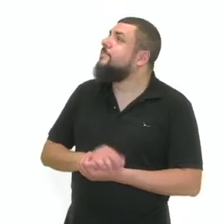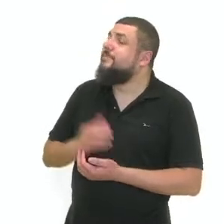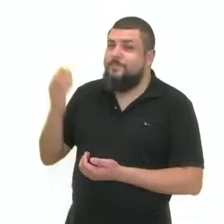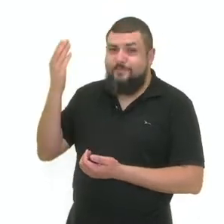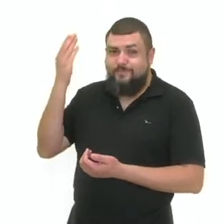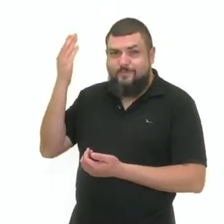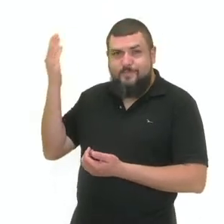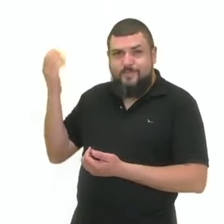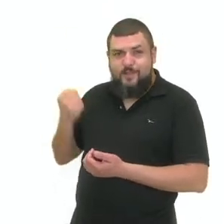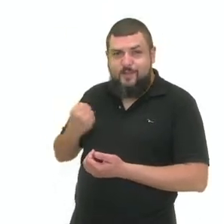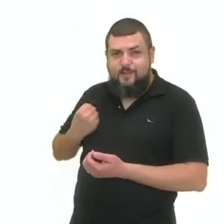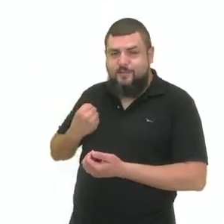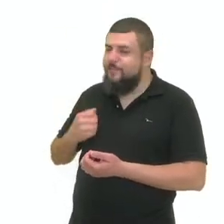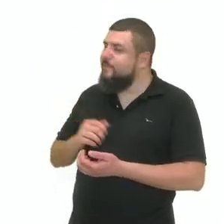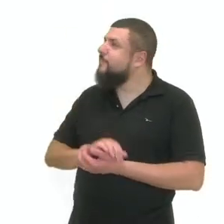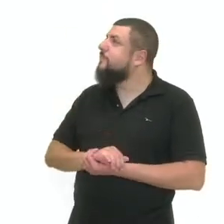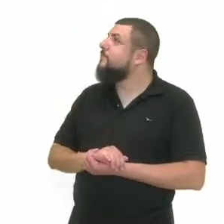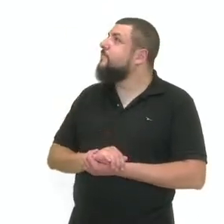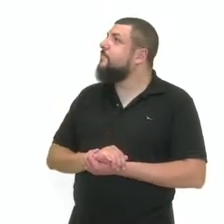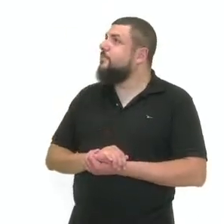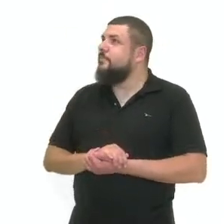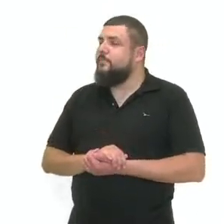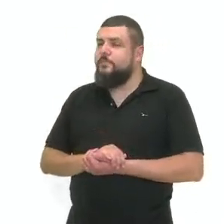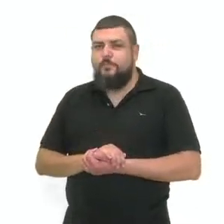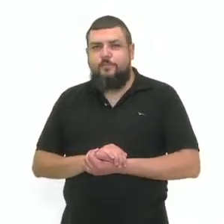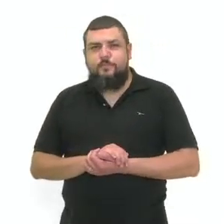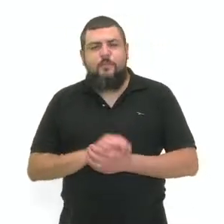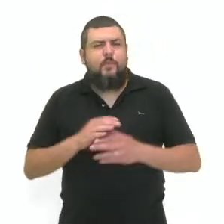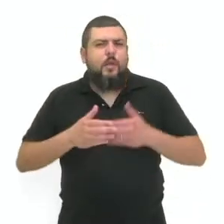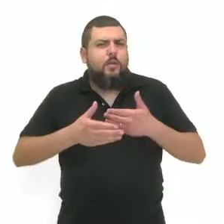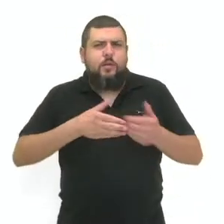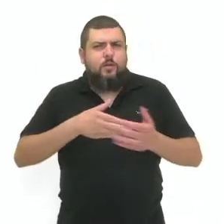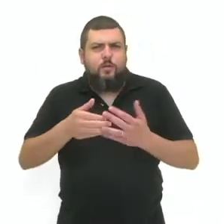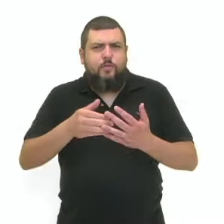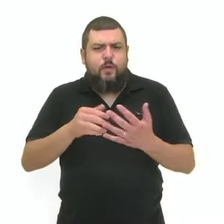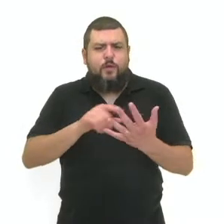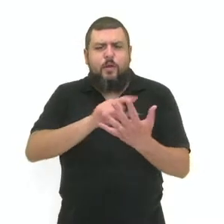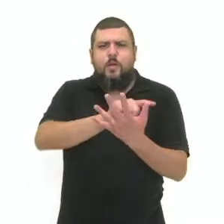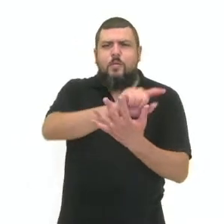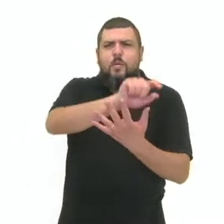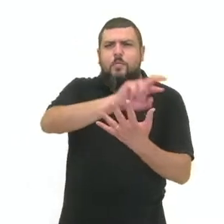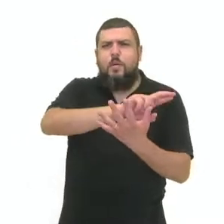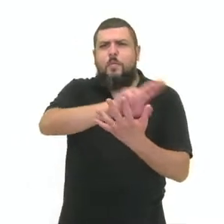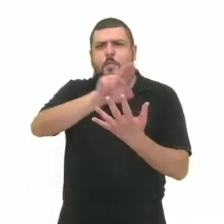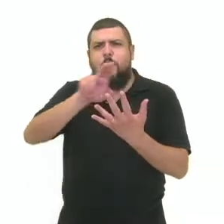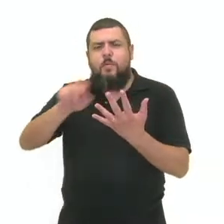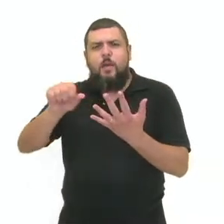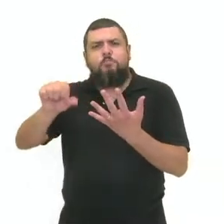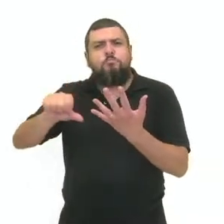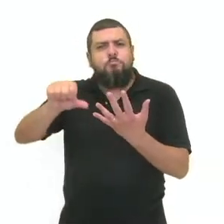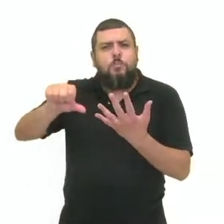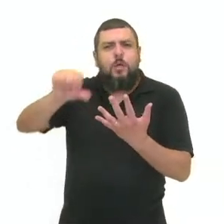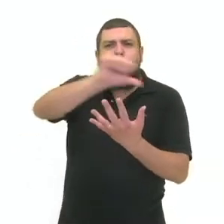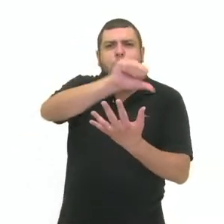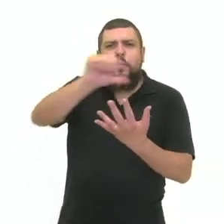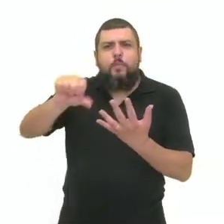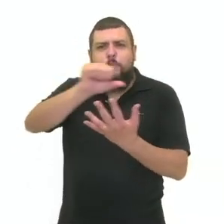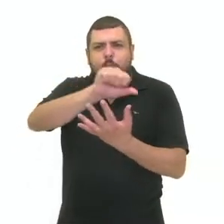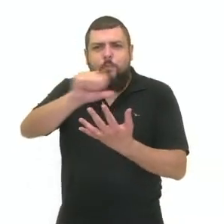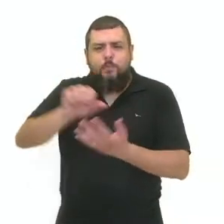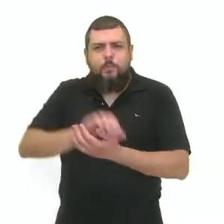12340 608 não importa a ordem do sorteio se uma pessoa fez uma aposta